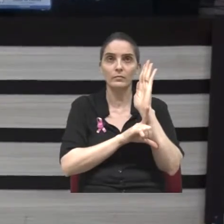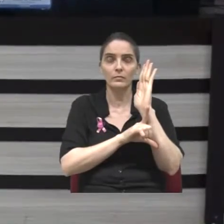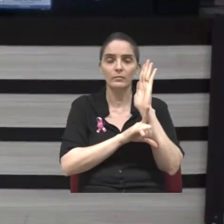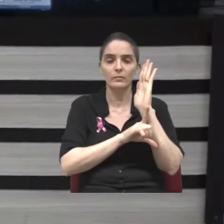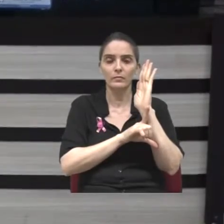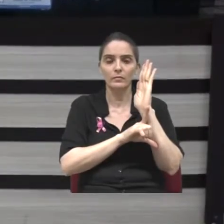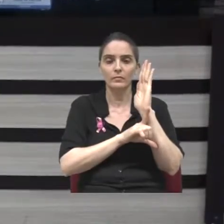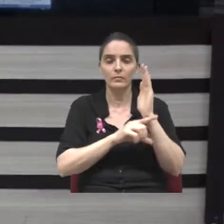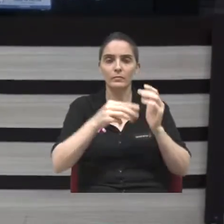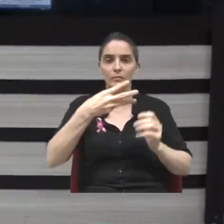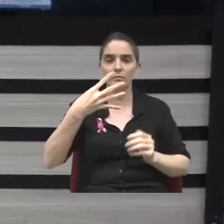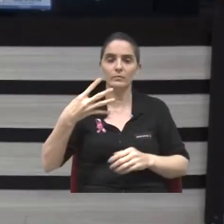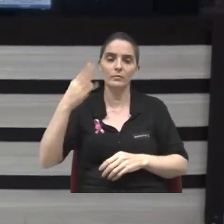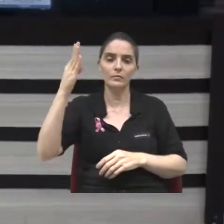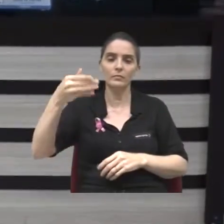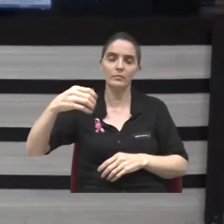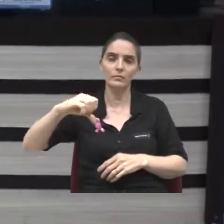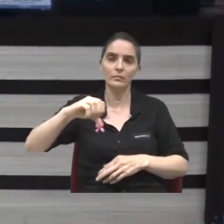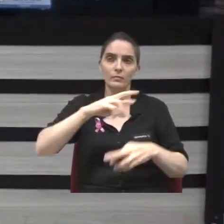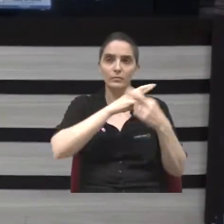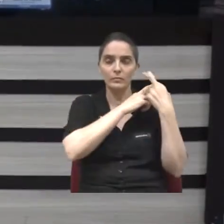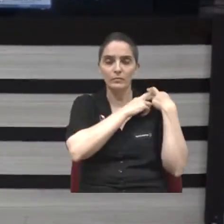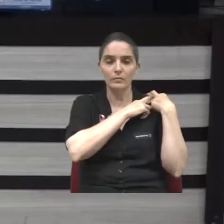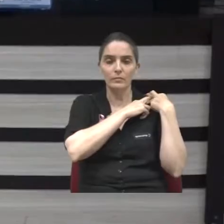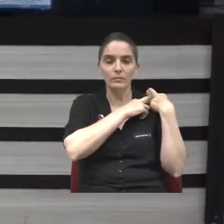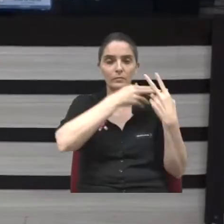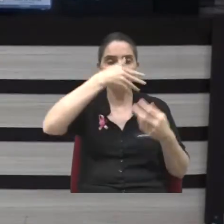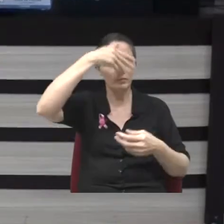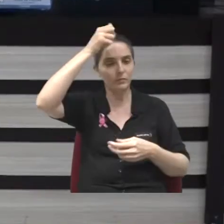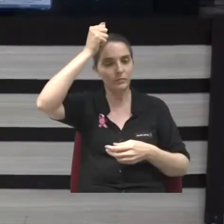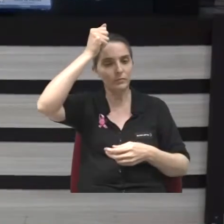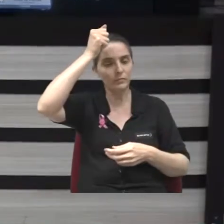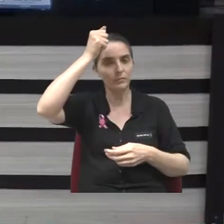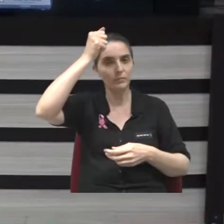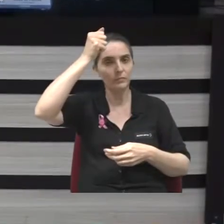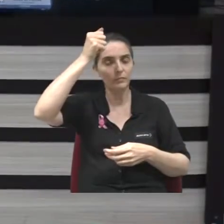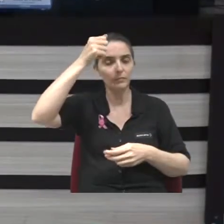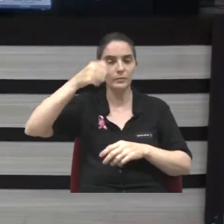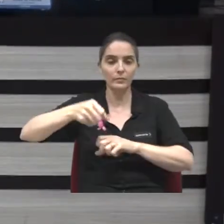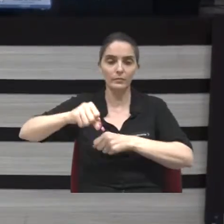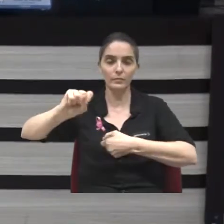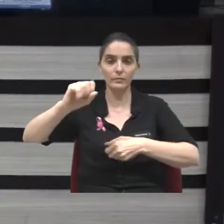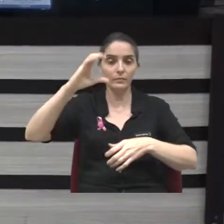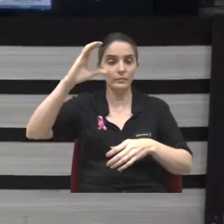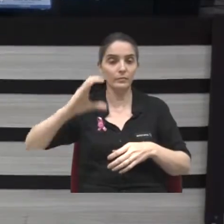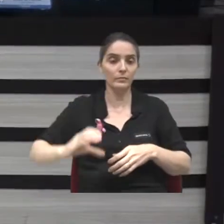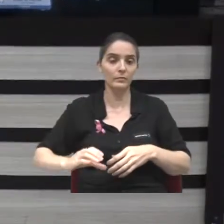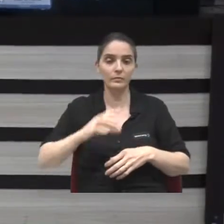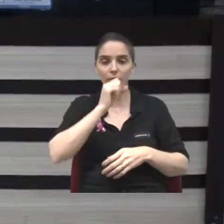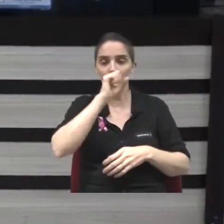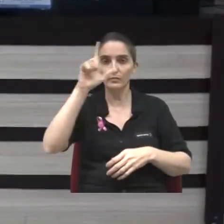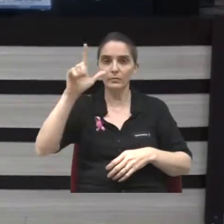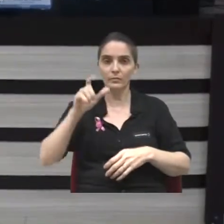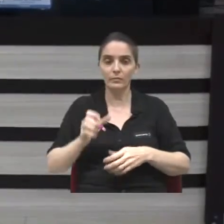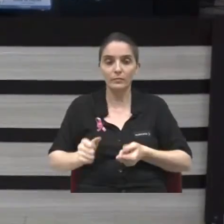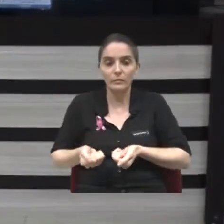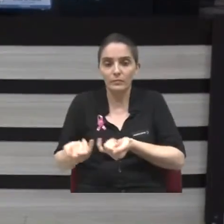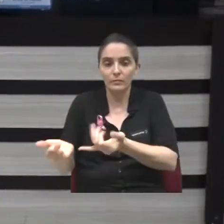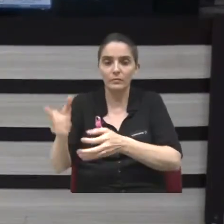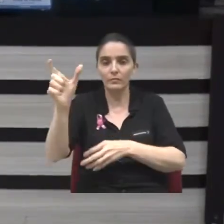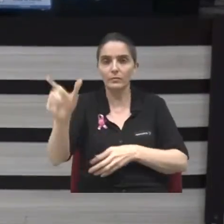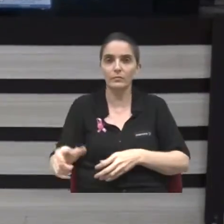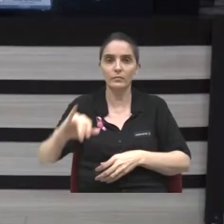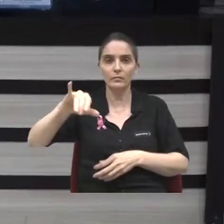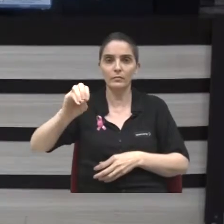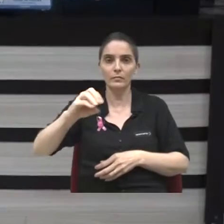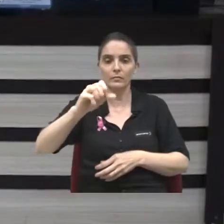legislativo número 34/19, de autoria do nobre vereador Antônio Franco de Moraes, que concede o título de cidadão limeirense a João